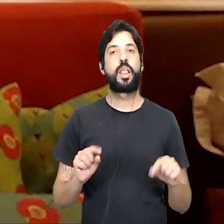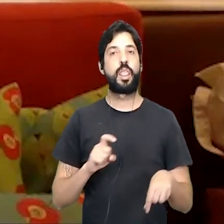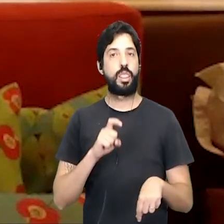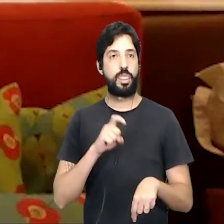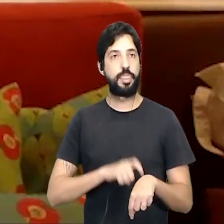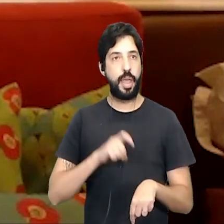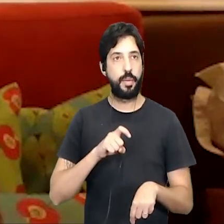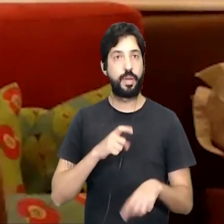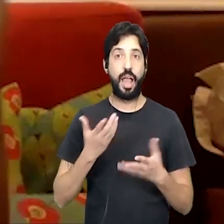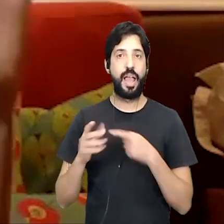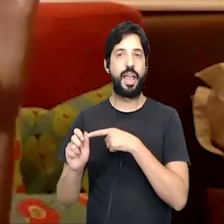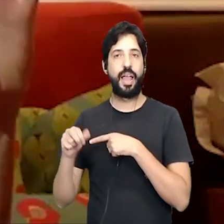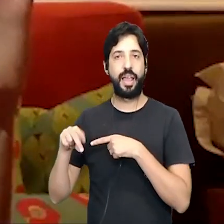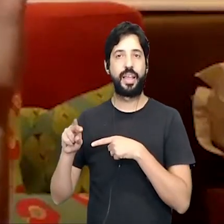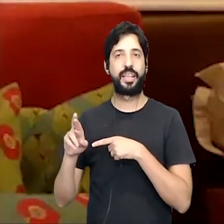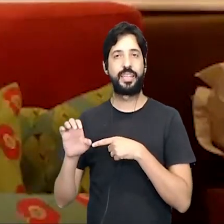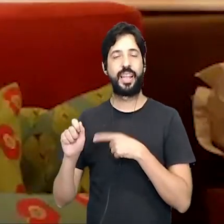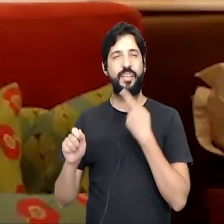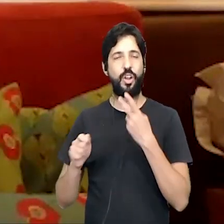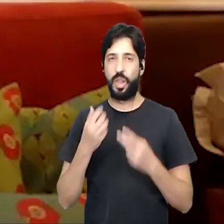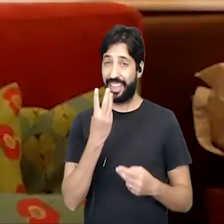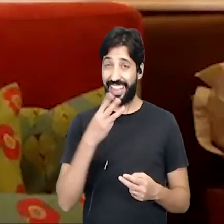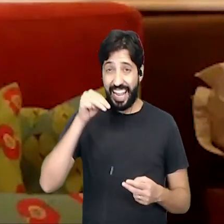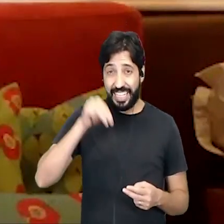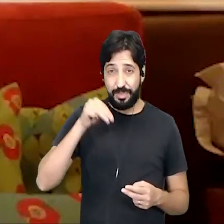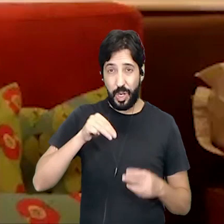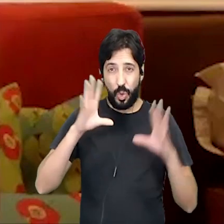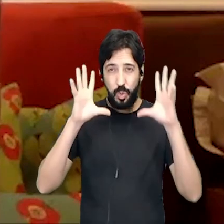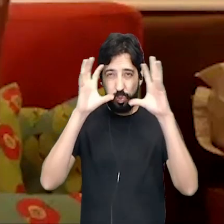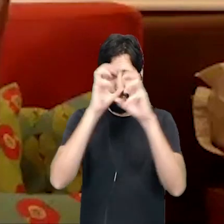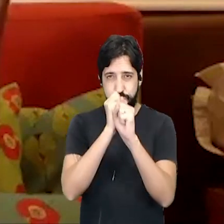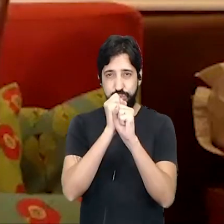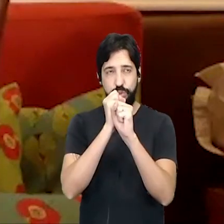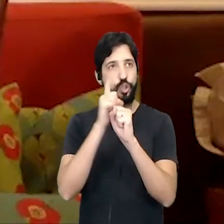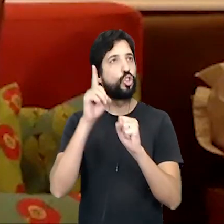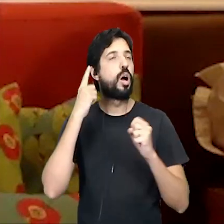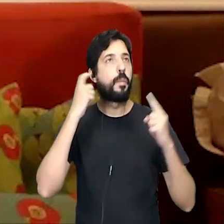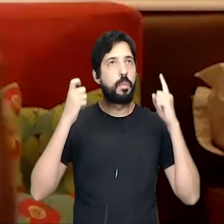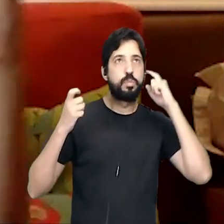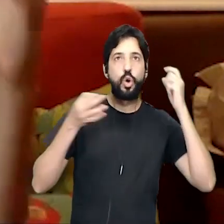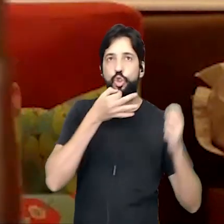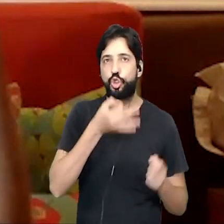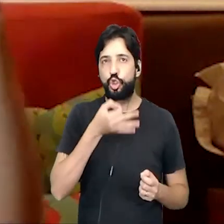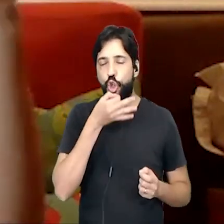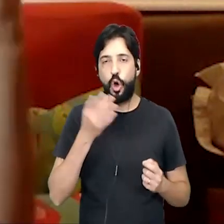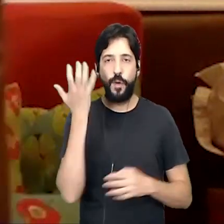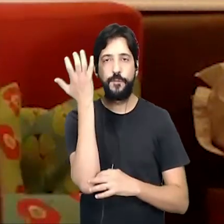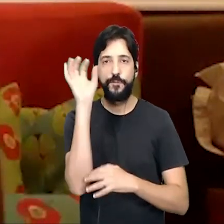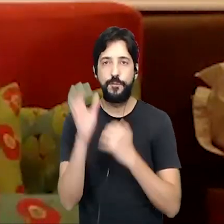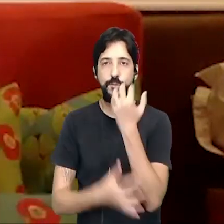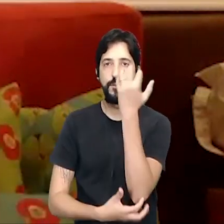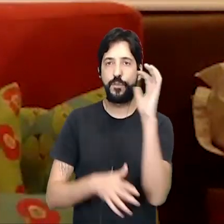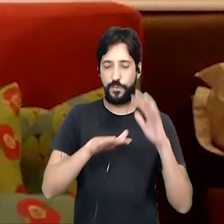ele precisa de um tempo, né? Aí a Andrea falou assim, poxa, 3 minutos de blackout, né? Escutando os